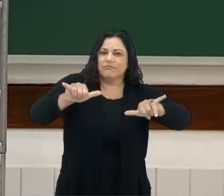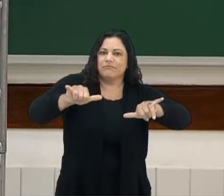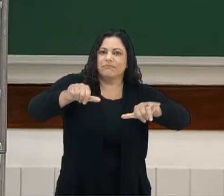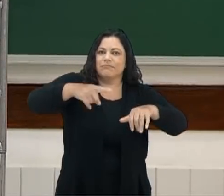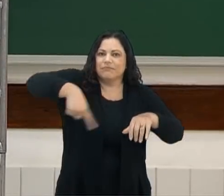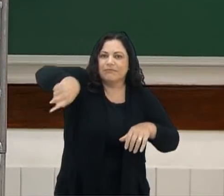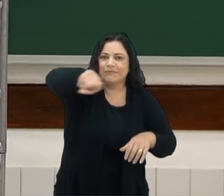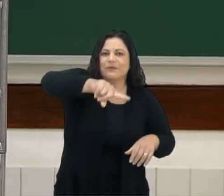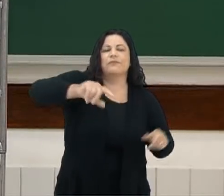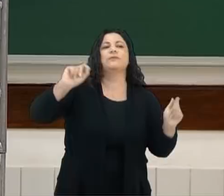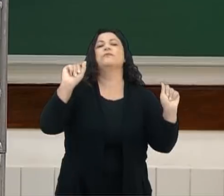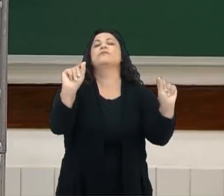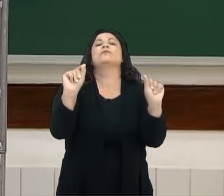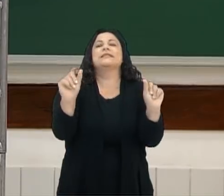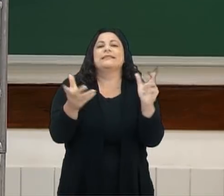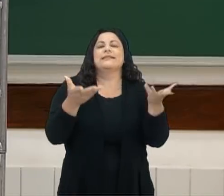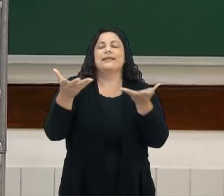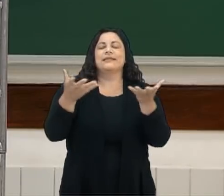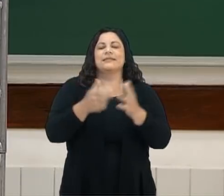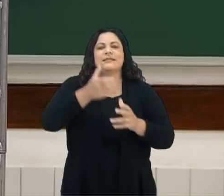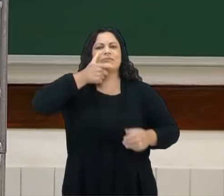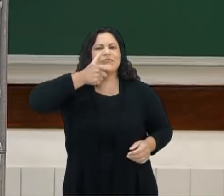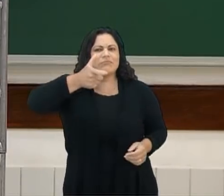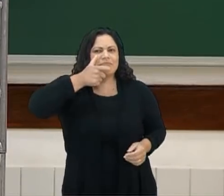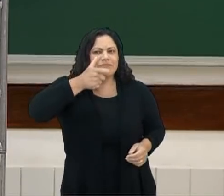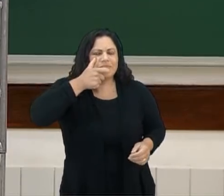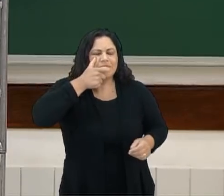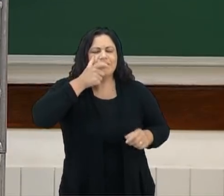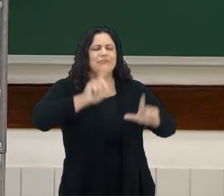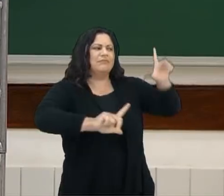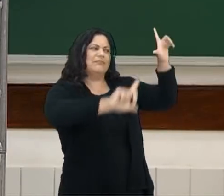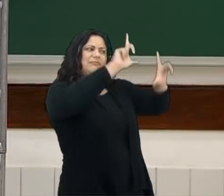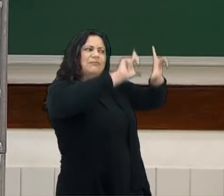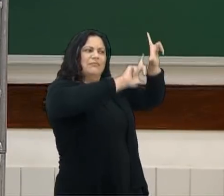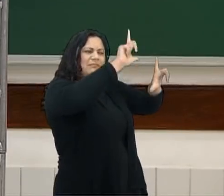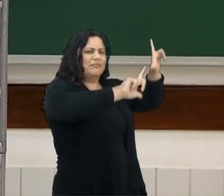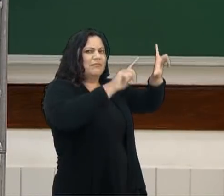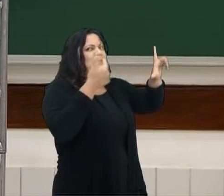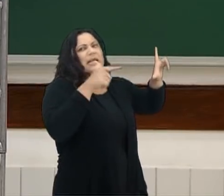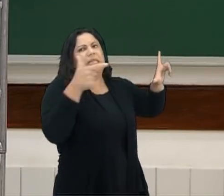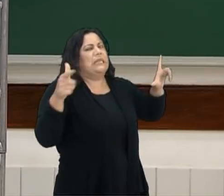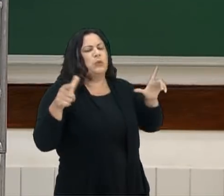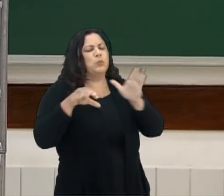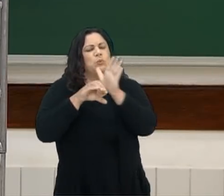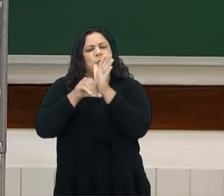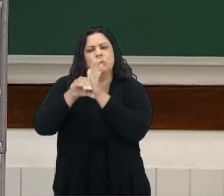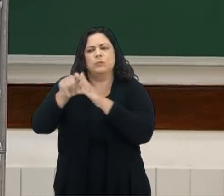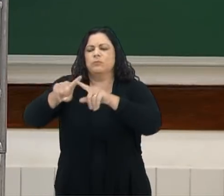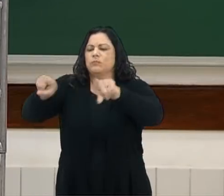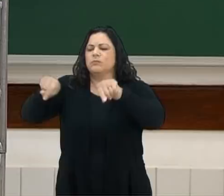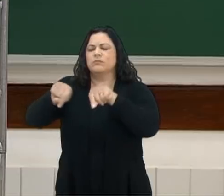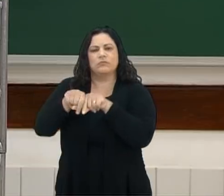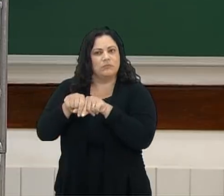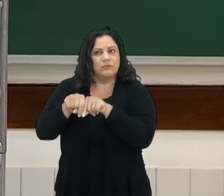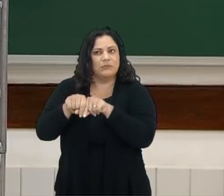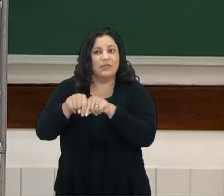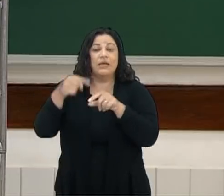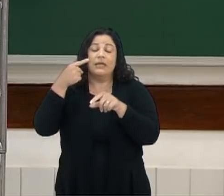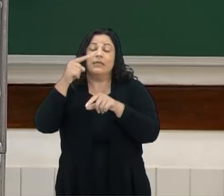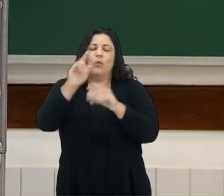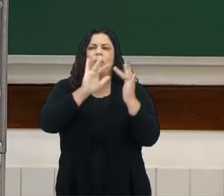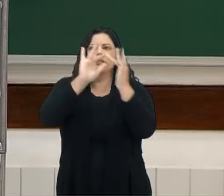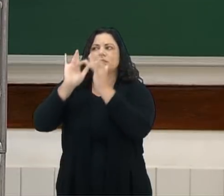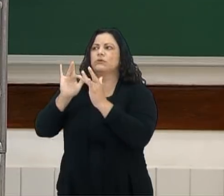Atenção você que só está assistindo essa aula através da televisão e não tem acesso ao Classroom. Por favor, entre em contato com a